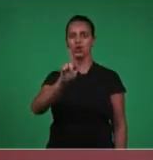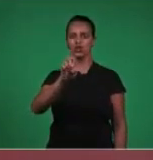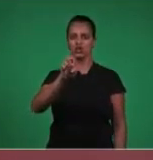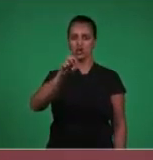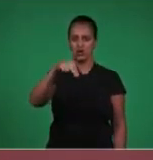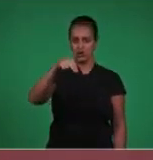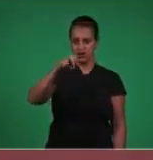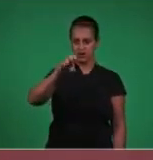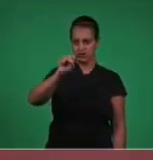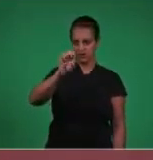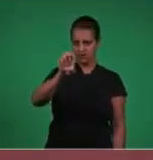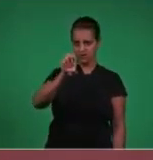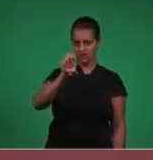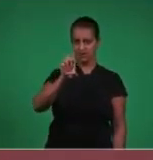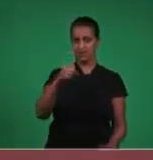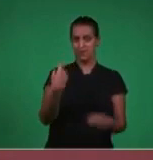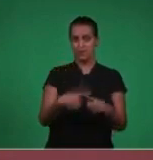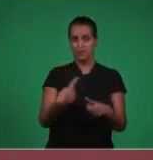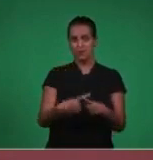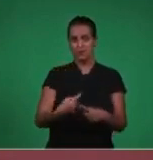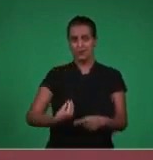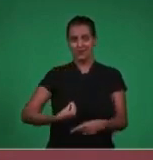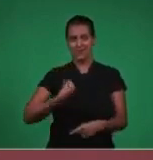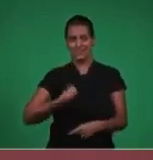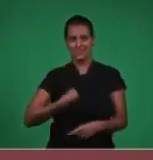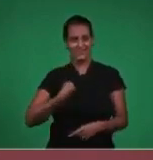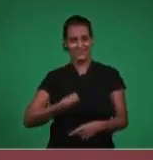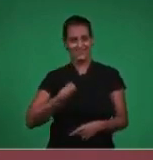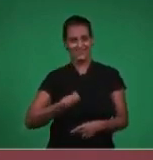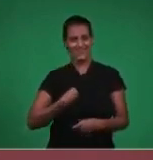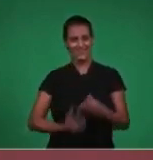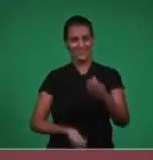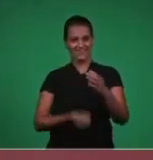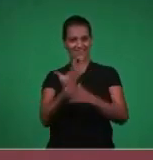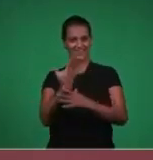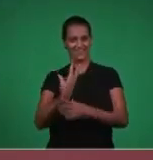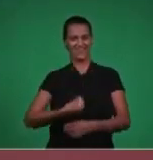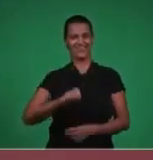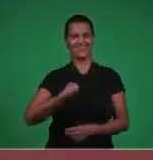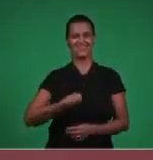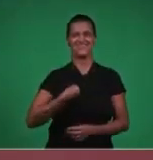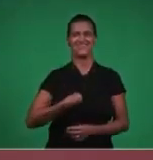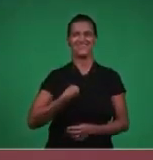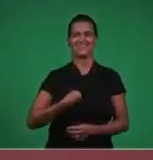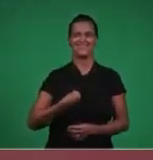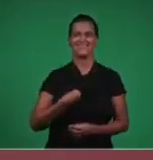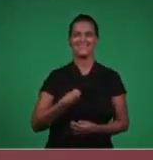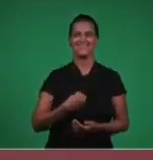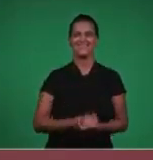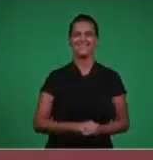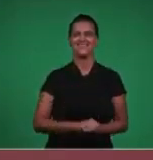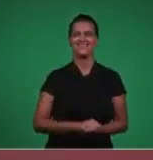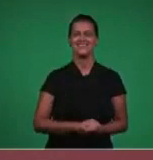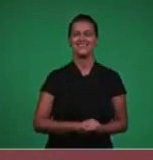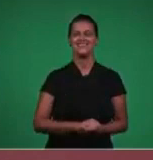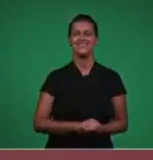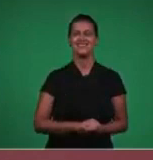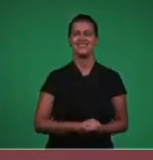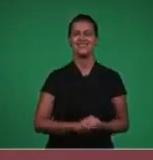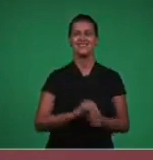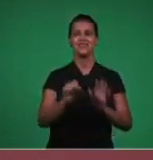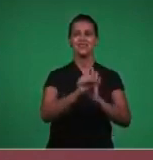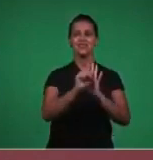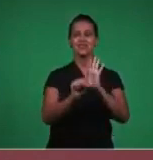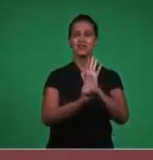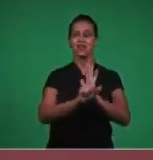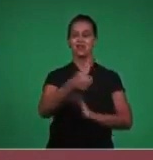vida gera vida. É isso que fala a lei. Somente no século XIX o cientista Louis Pasteur